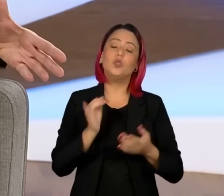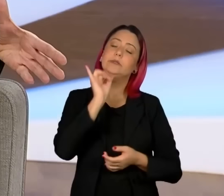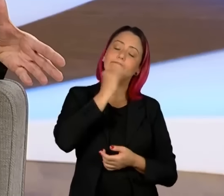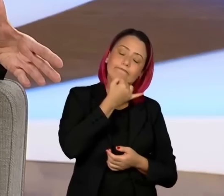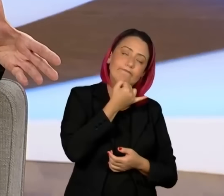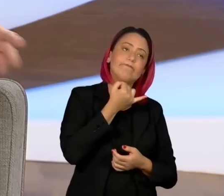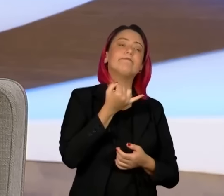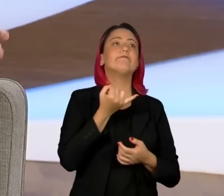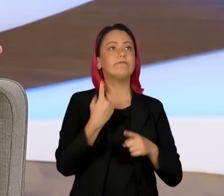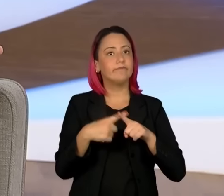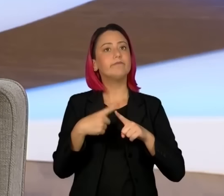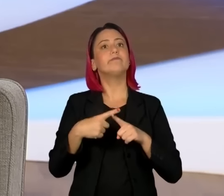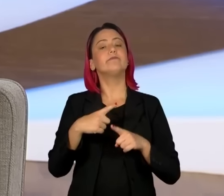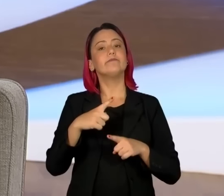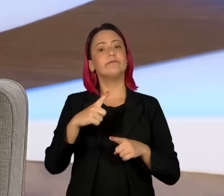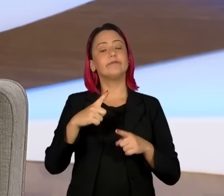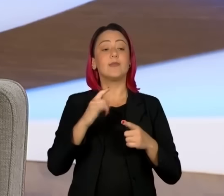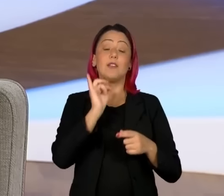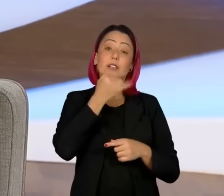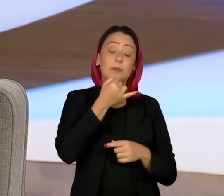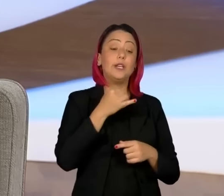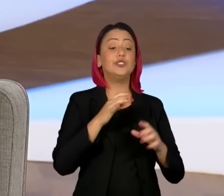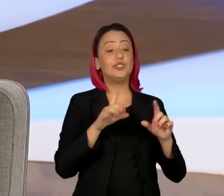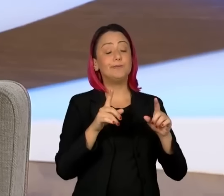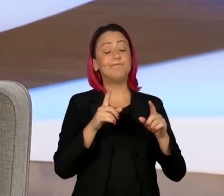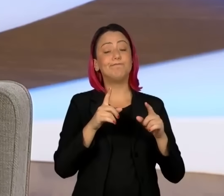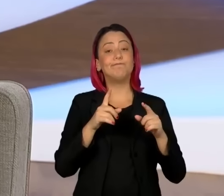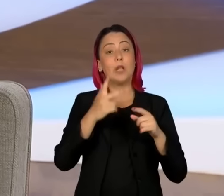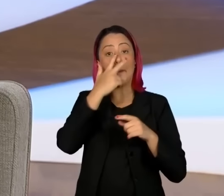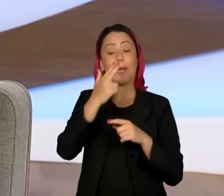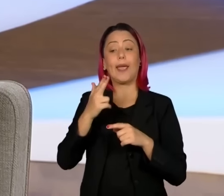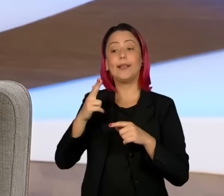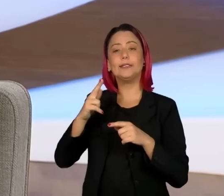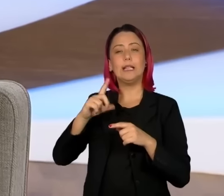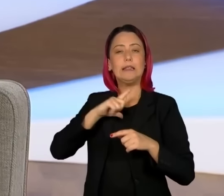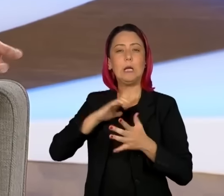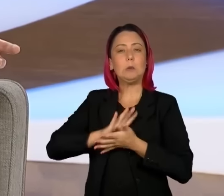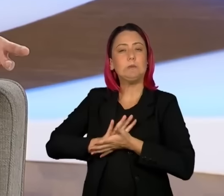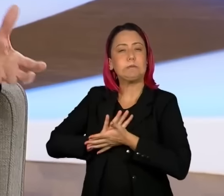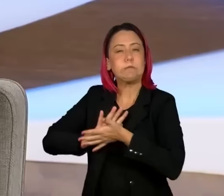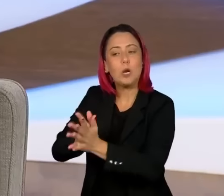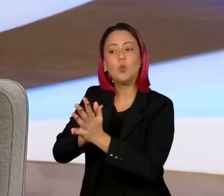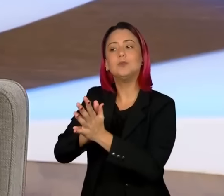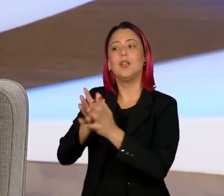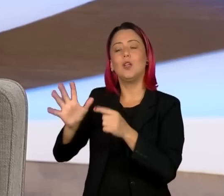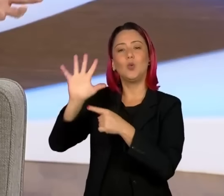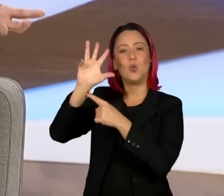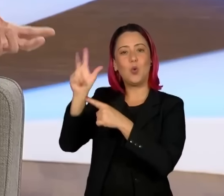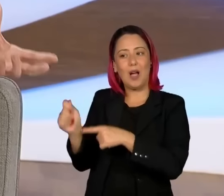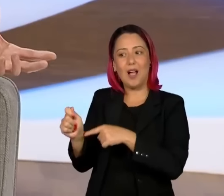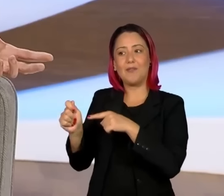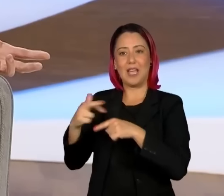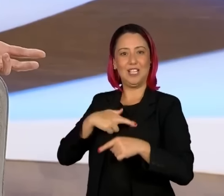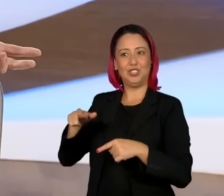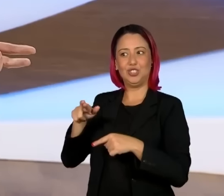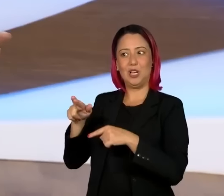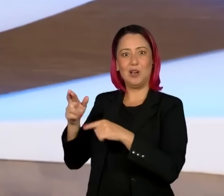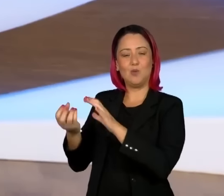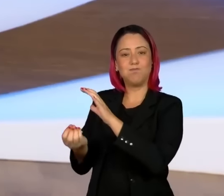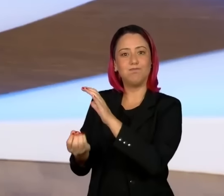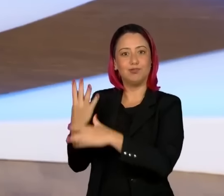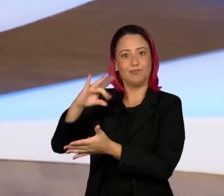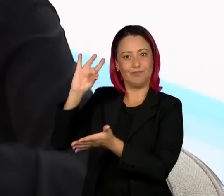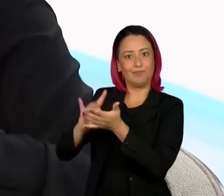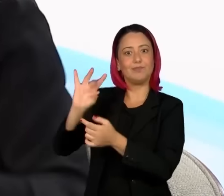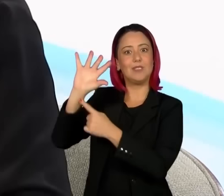religiões de origem africana isso acho uma coisa triste no Brasil e e lutaria por uma por uma um culto